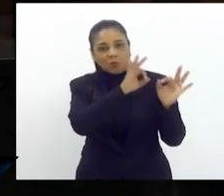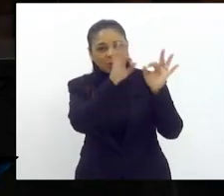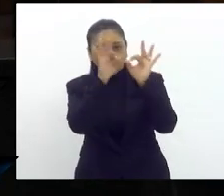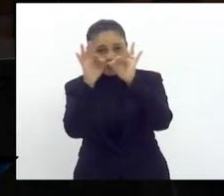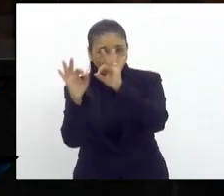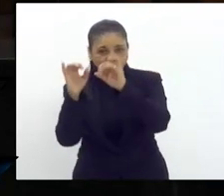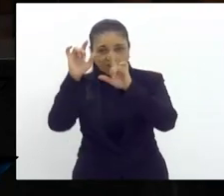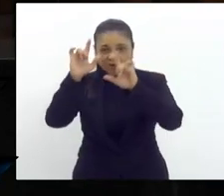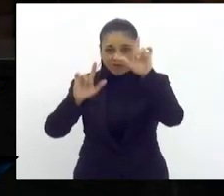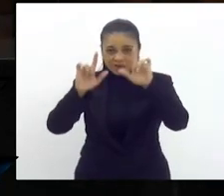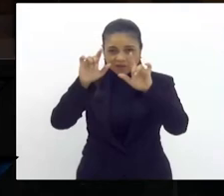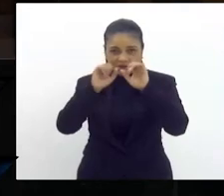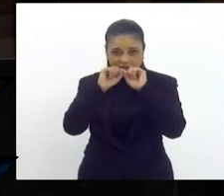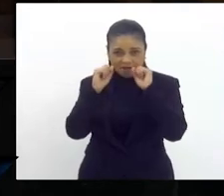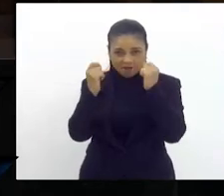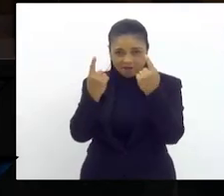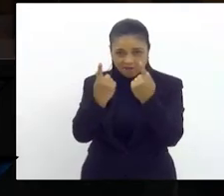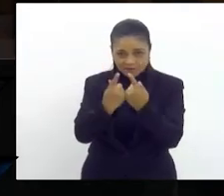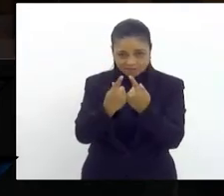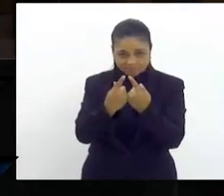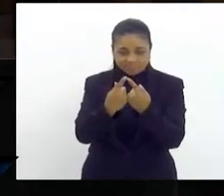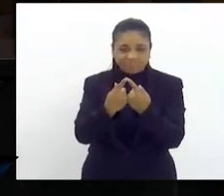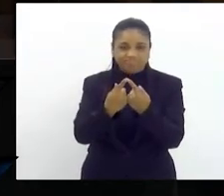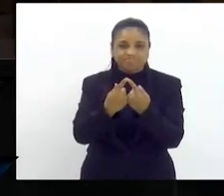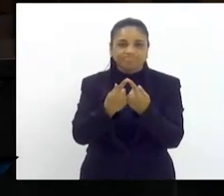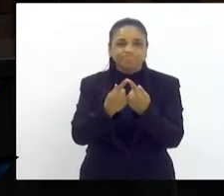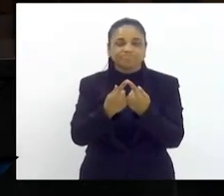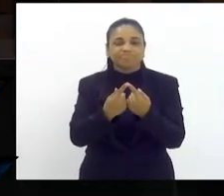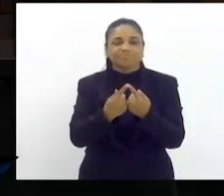assistem pela TV alerj